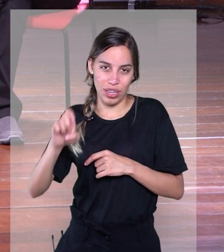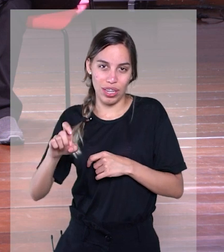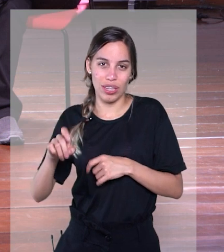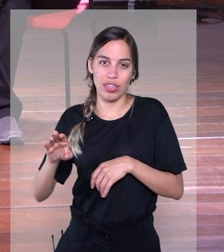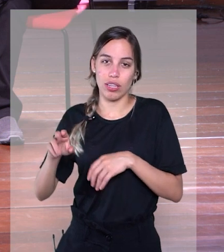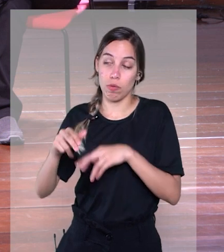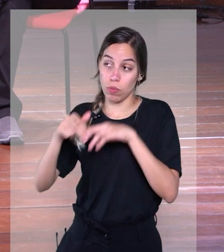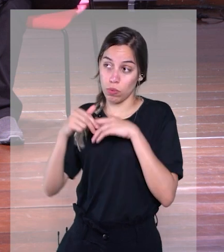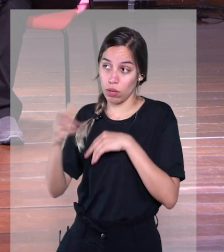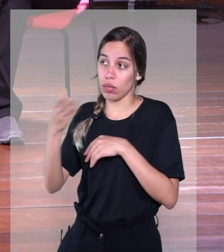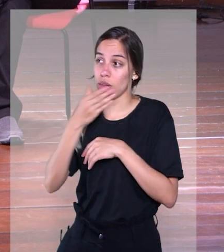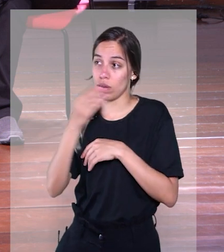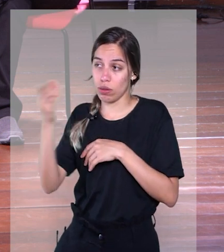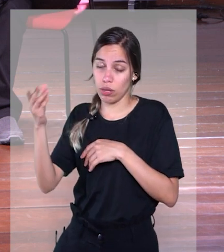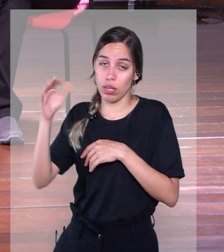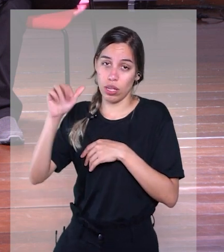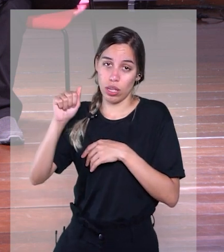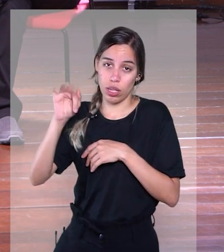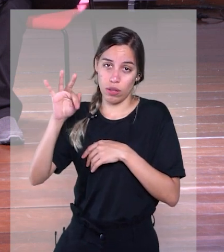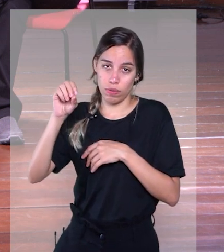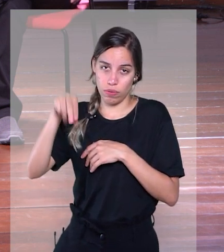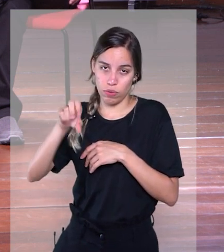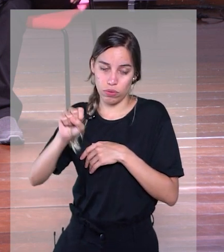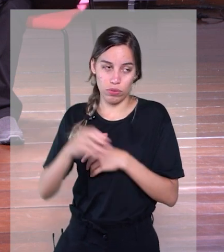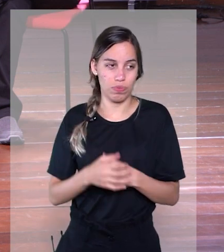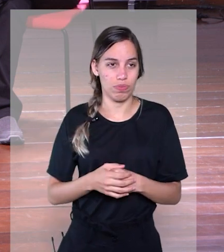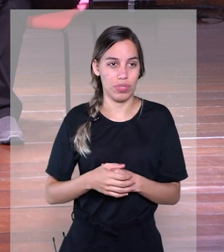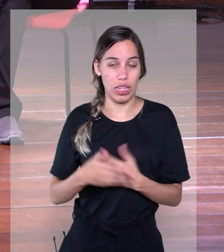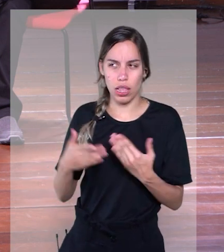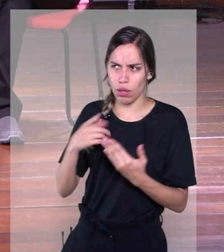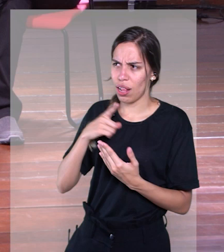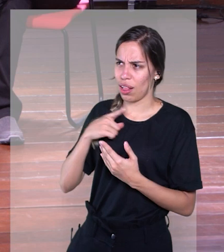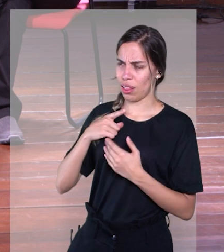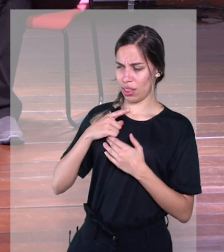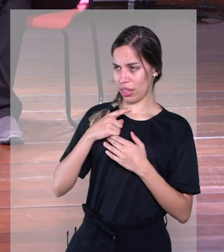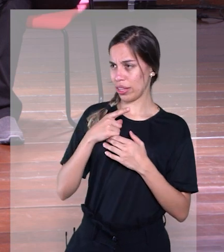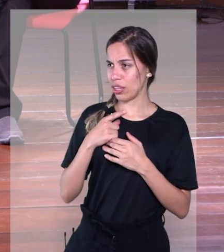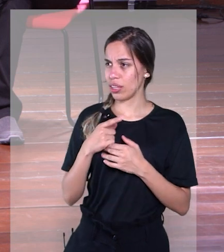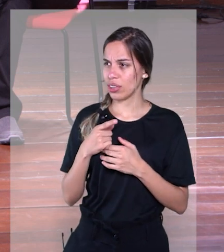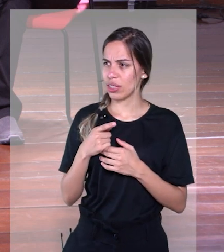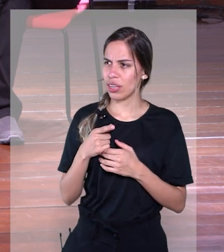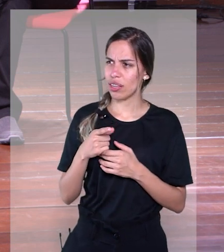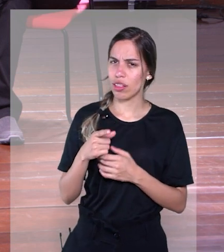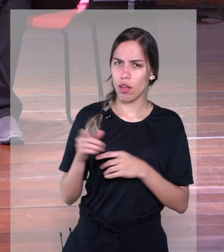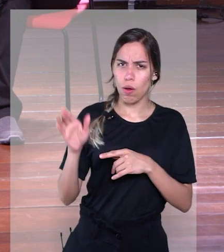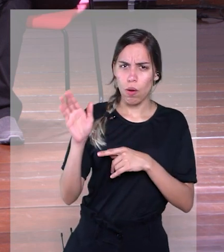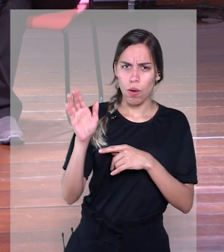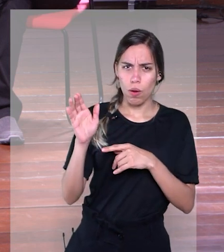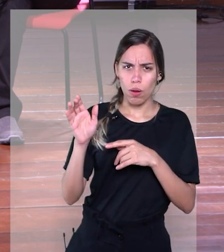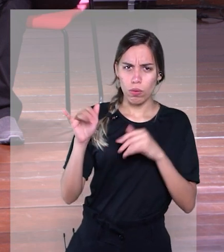final feliz. E agora uma exposição também, né, que está acontecendo. A exposição que está até dia 30 lá